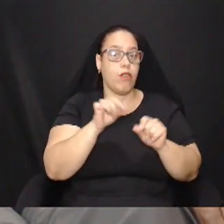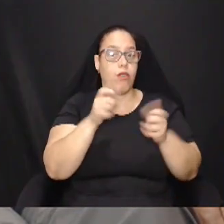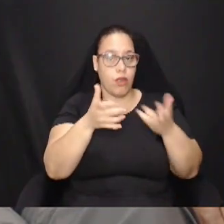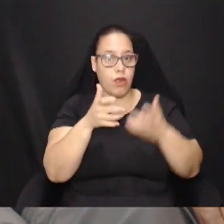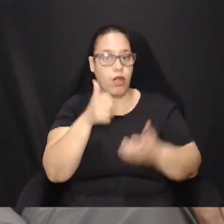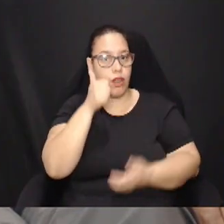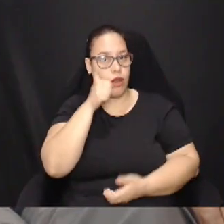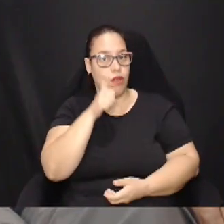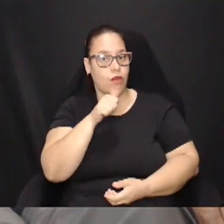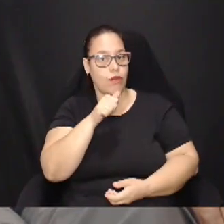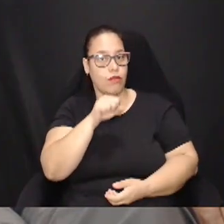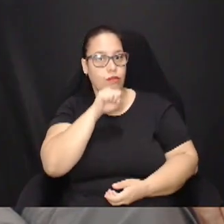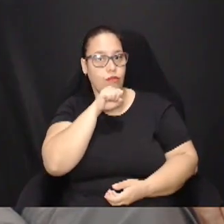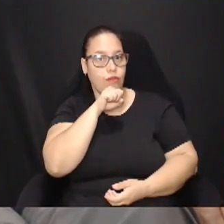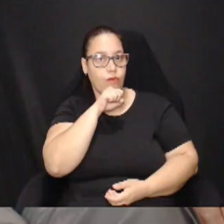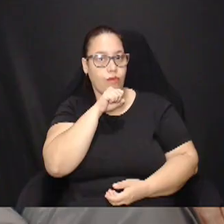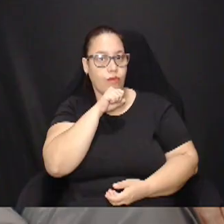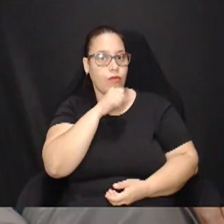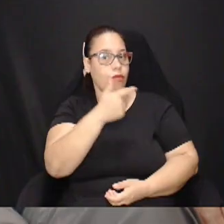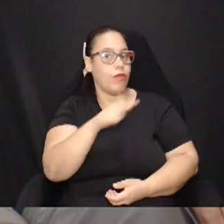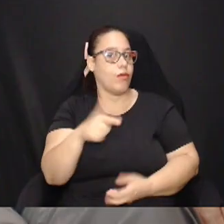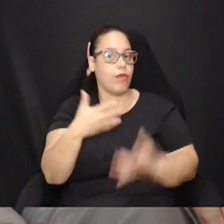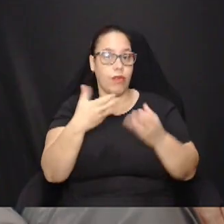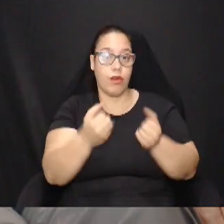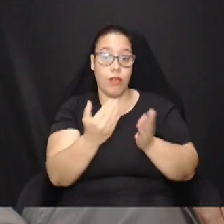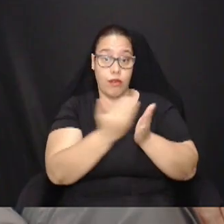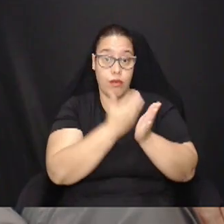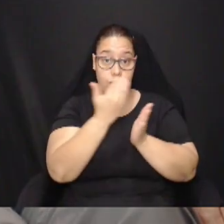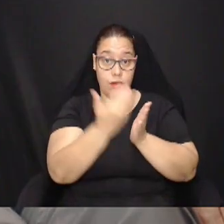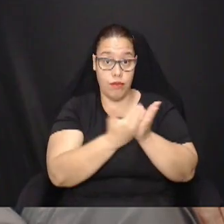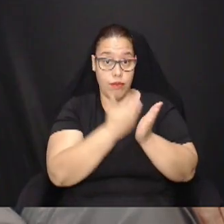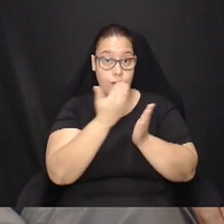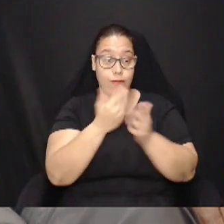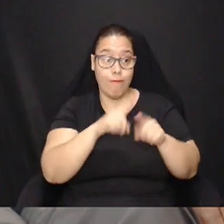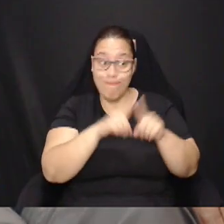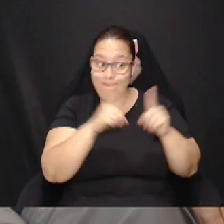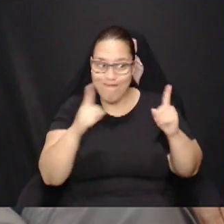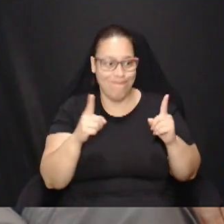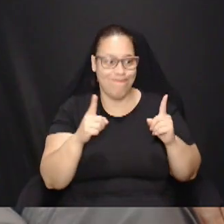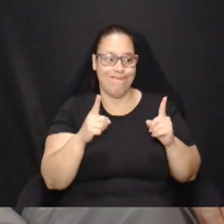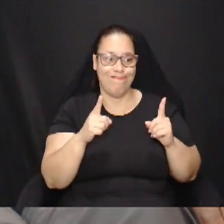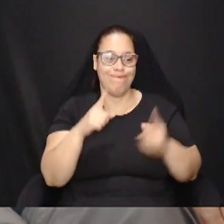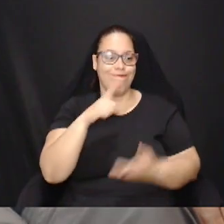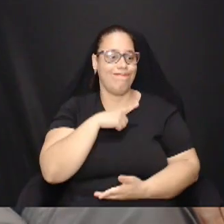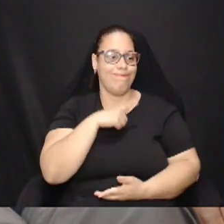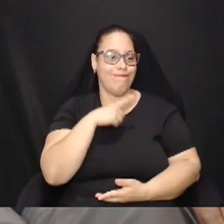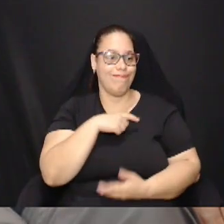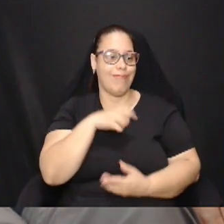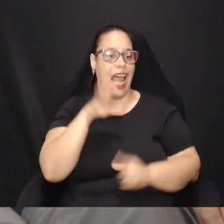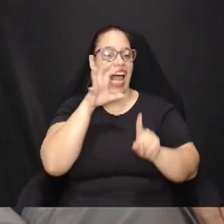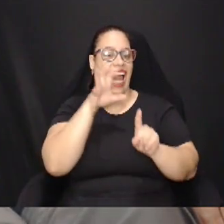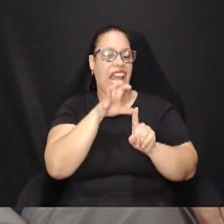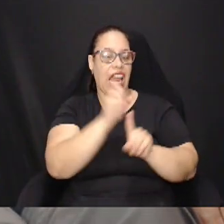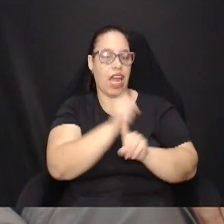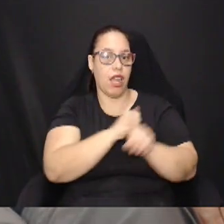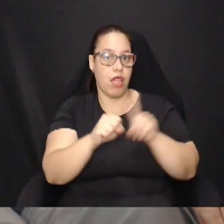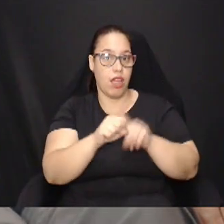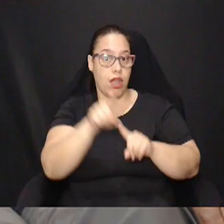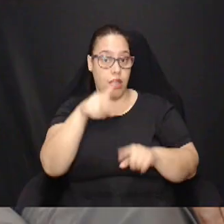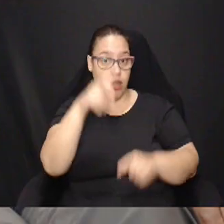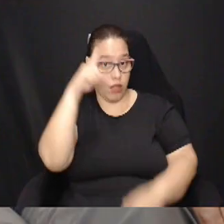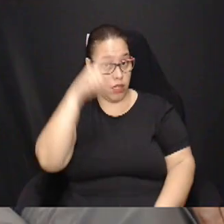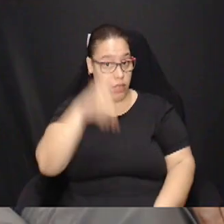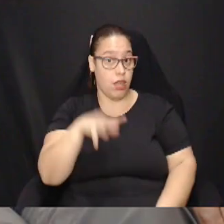A gente não recebe essa cartilha, mas o que existe é essa pressão social de que, olha, você precisa decidir isso logo,